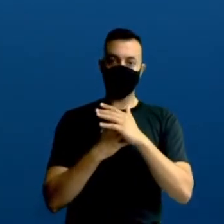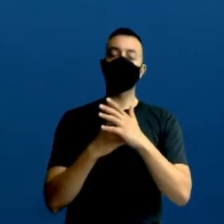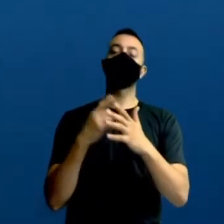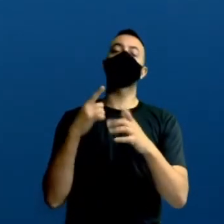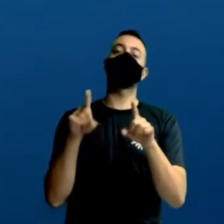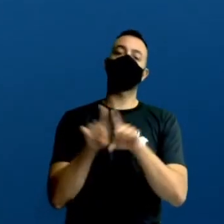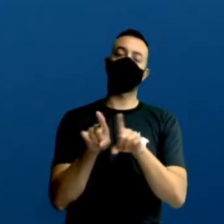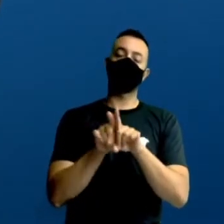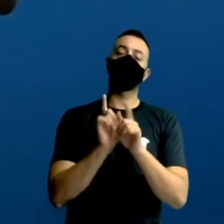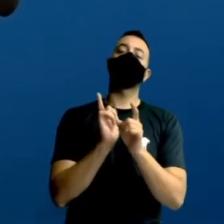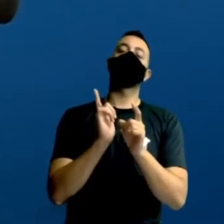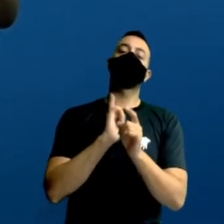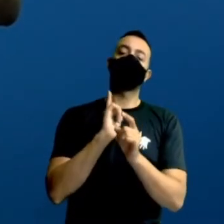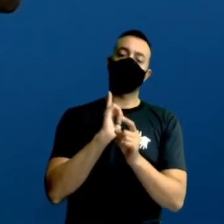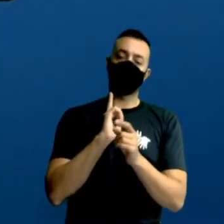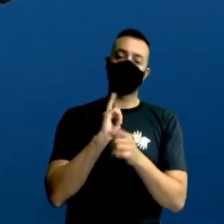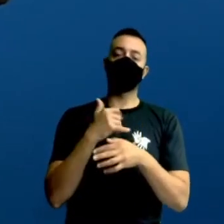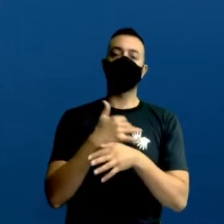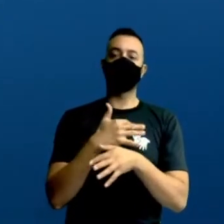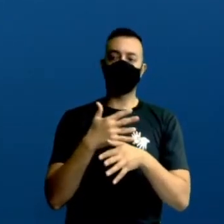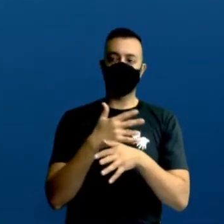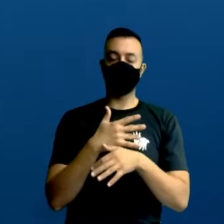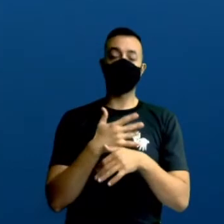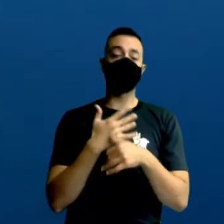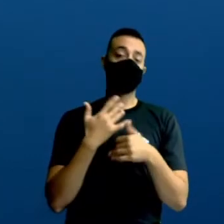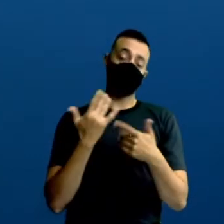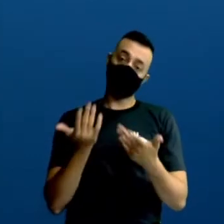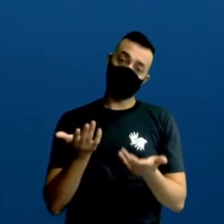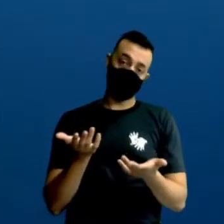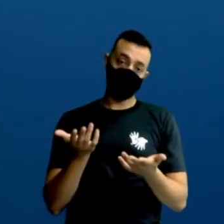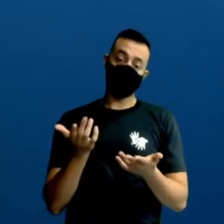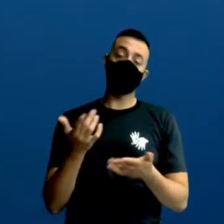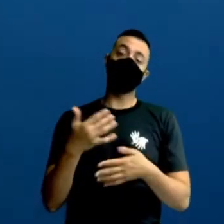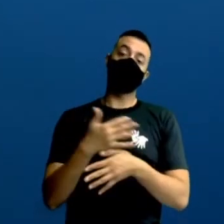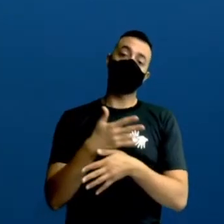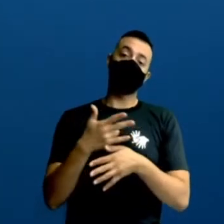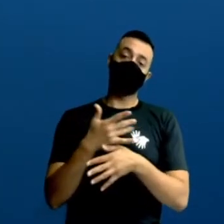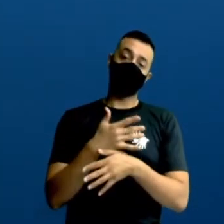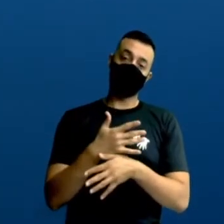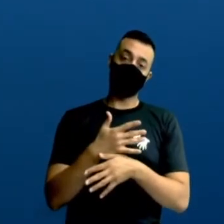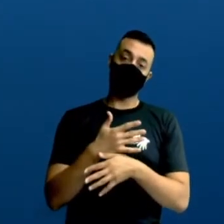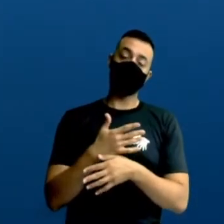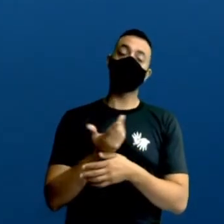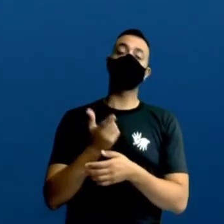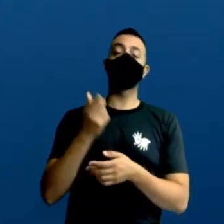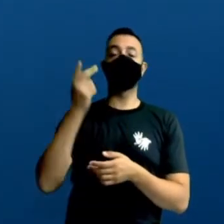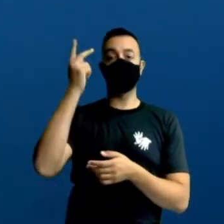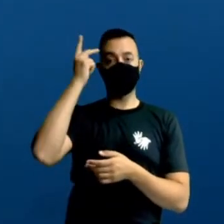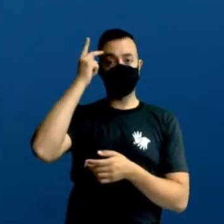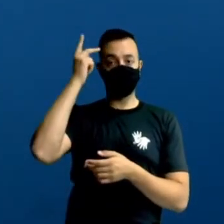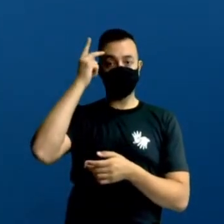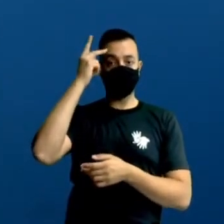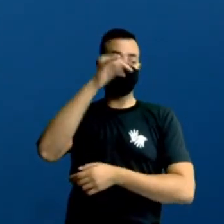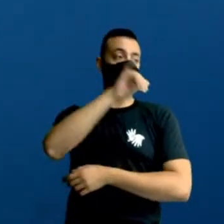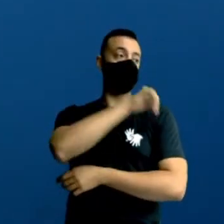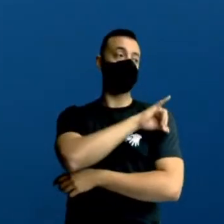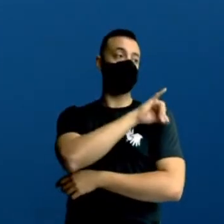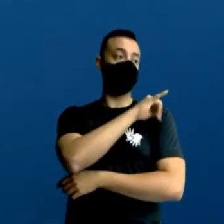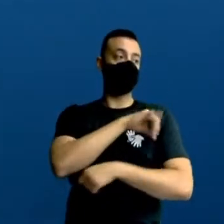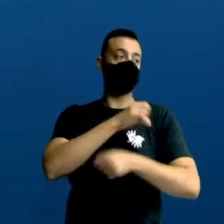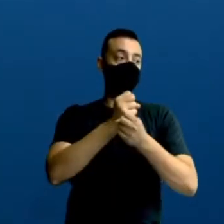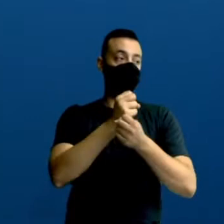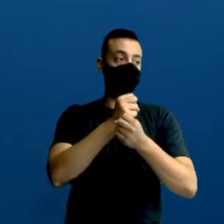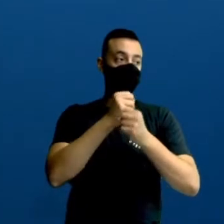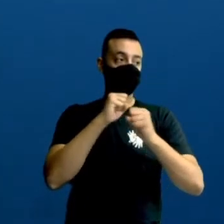atraem também o investimento nessa cidade. E normalmente essas cidades grandes, como São Paulo, Rio de Janeiro, não é